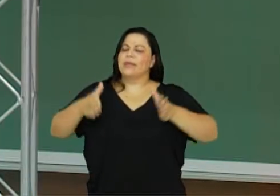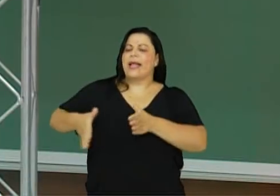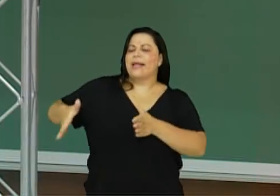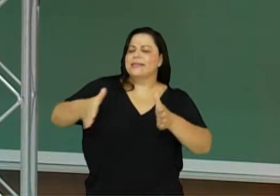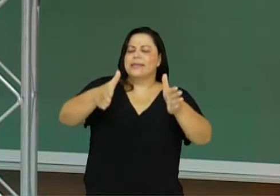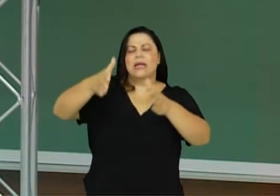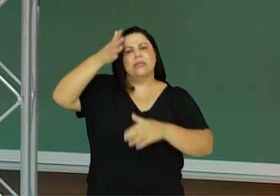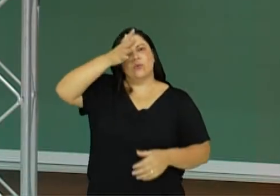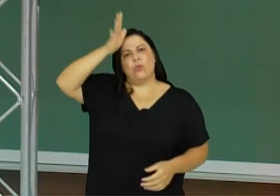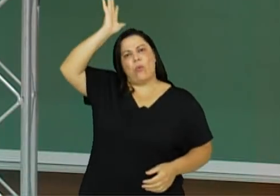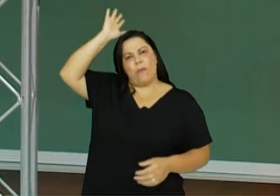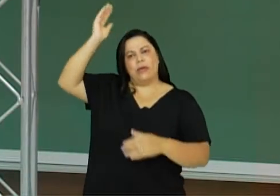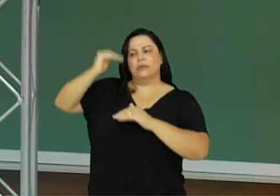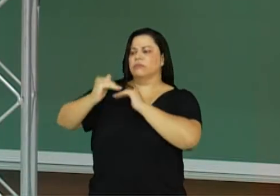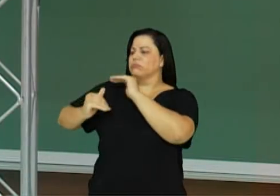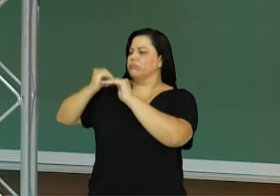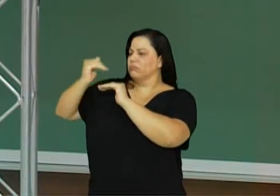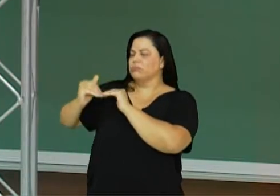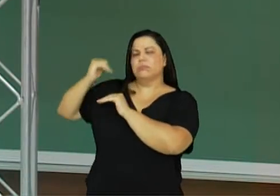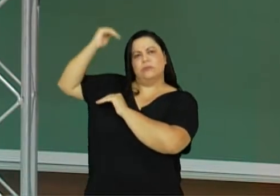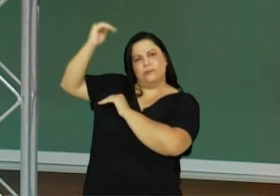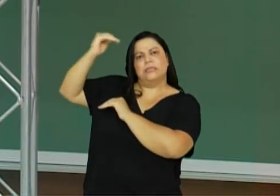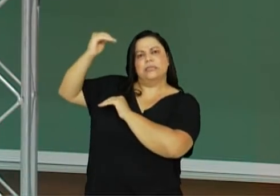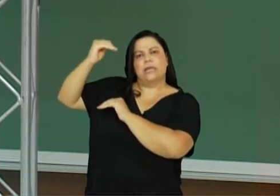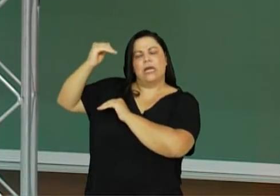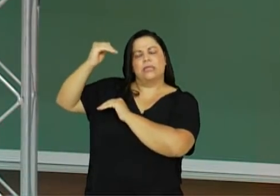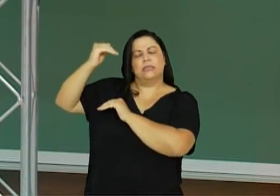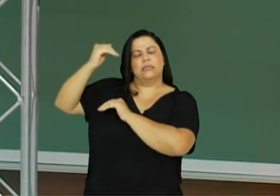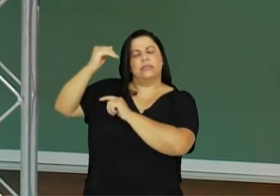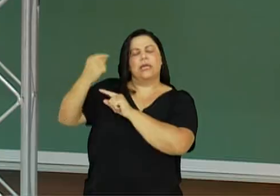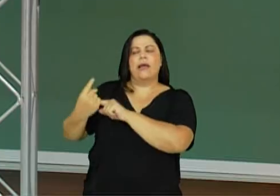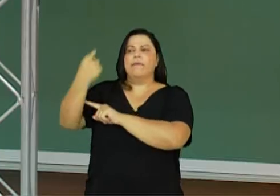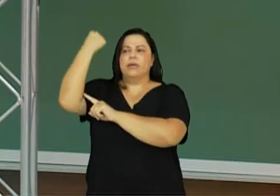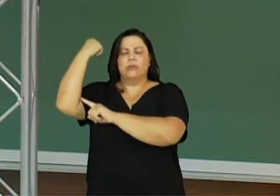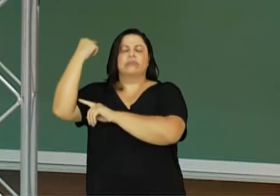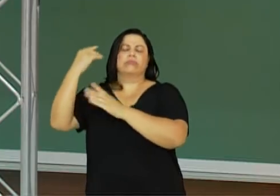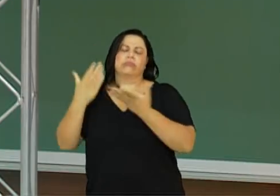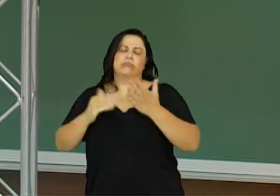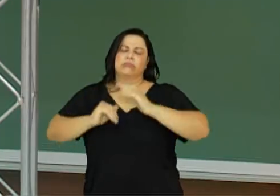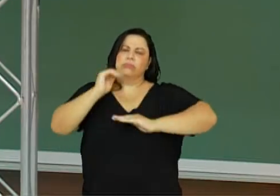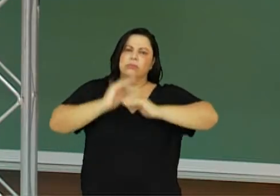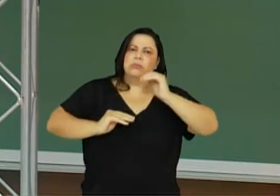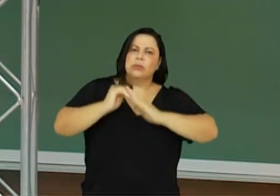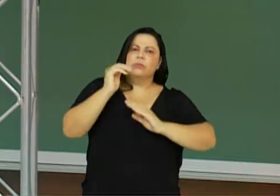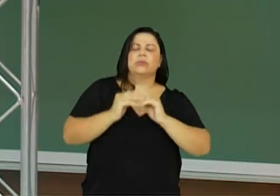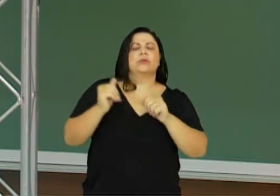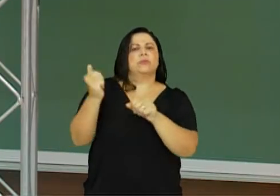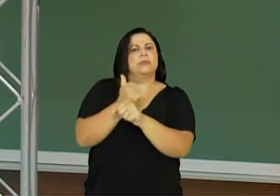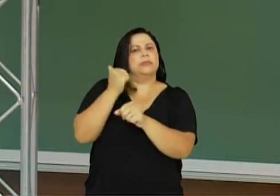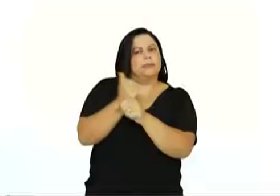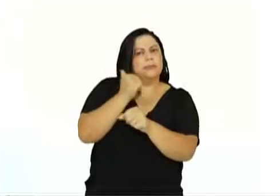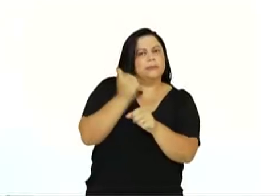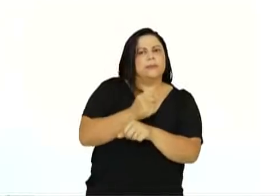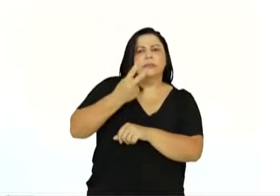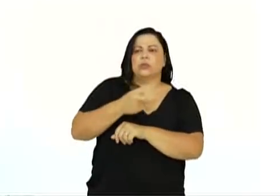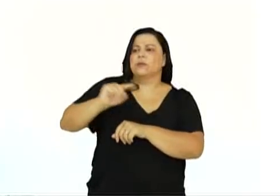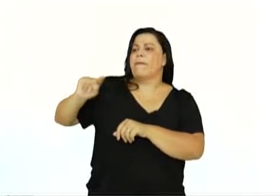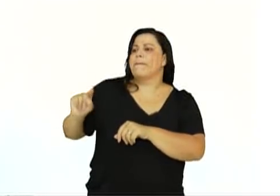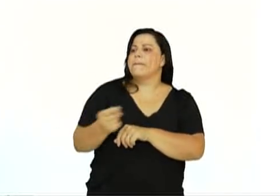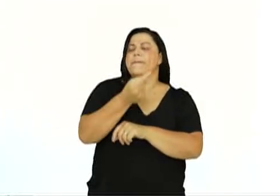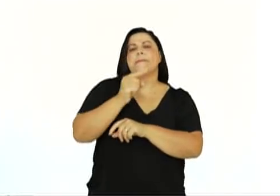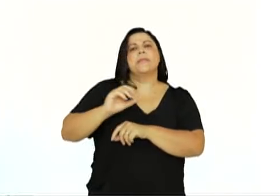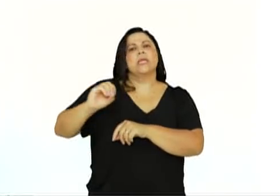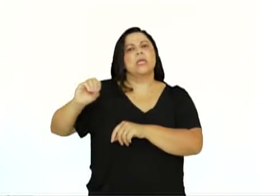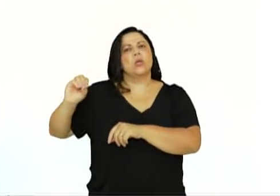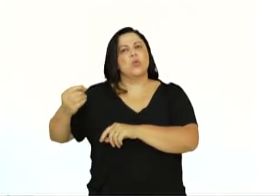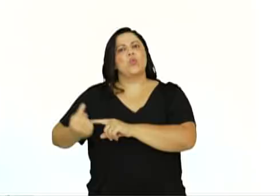consideradas avançadas para a época, haja visto aí, as suas construções datam mais de 2.000 anos atrás, eram